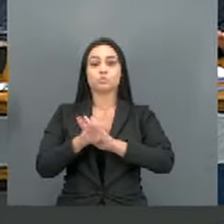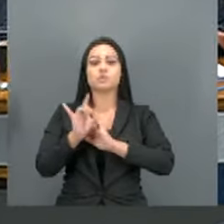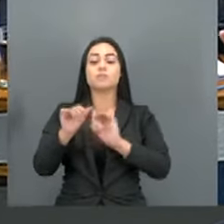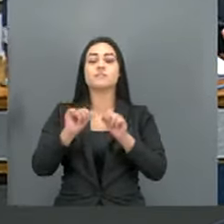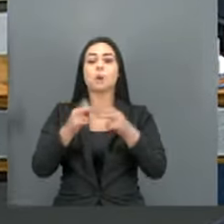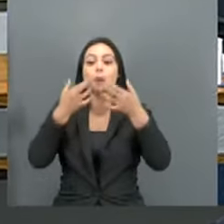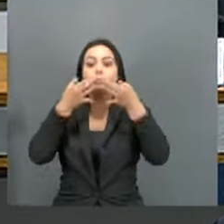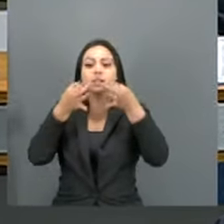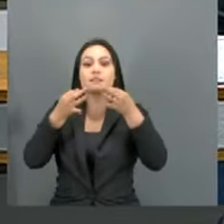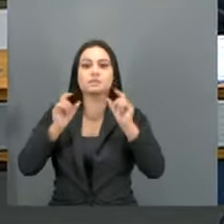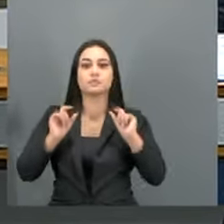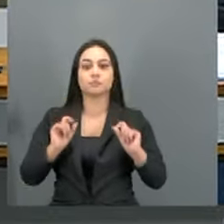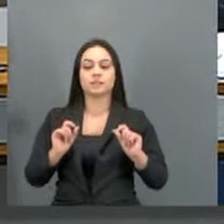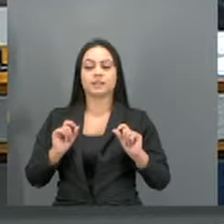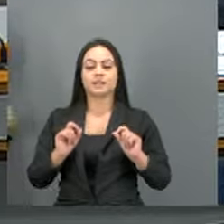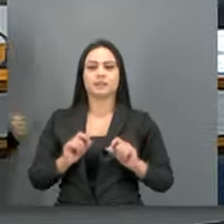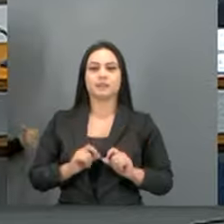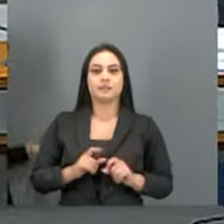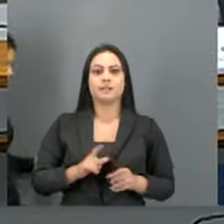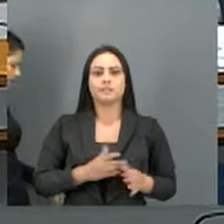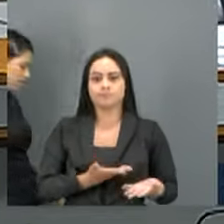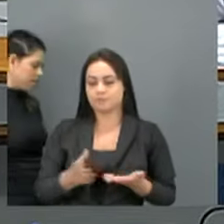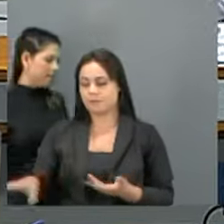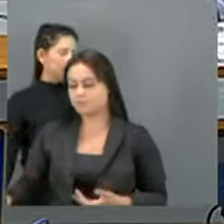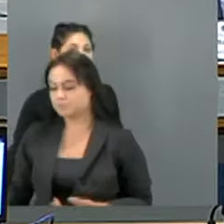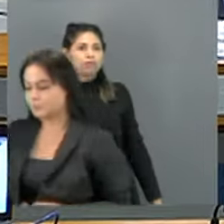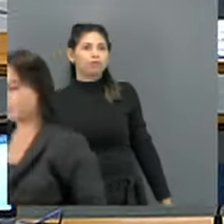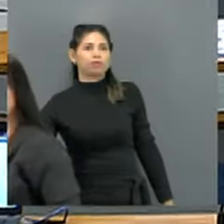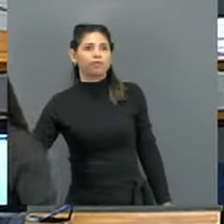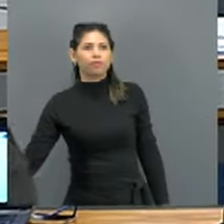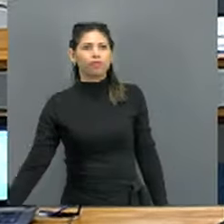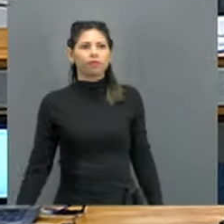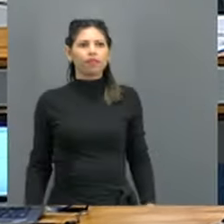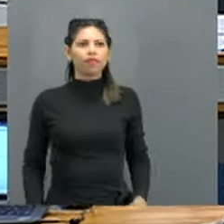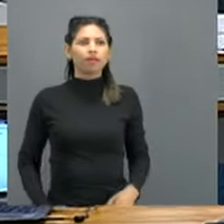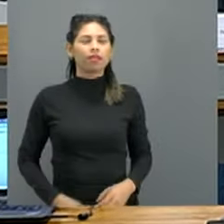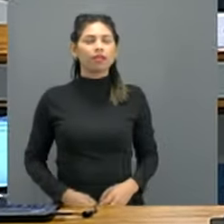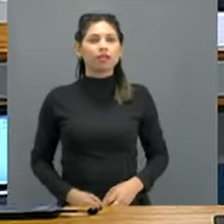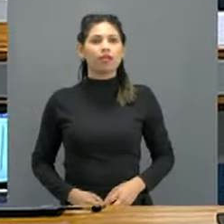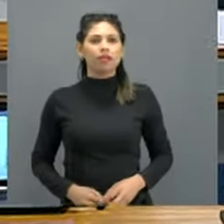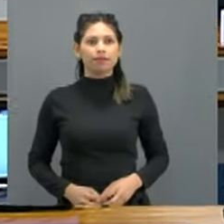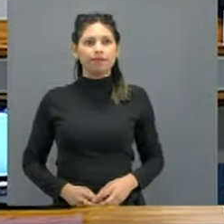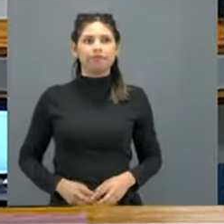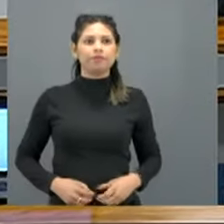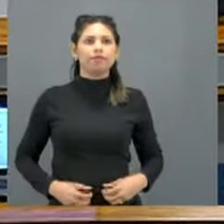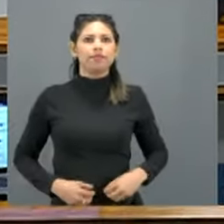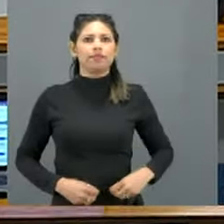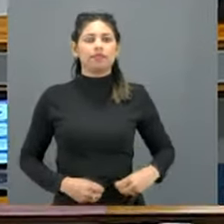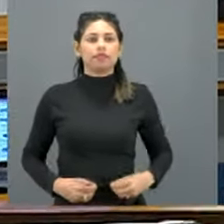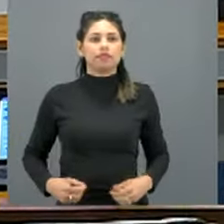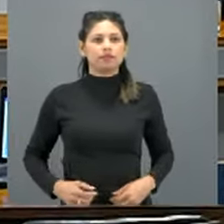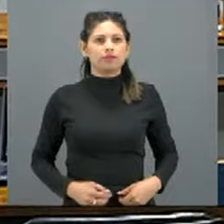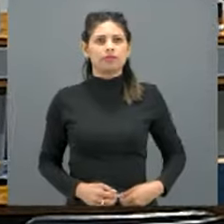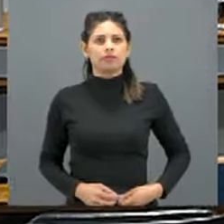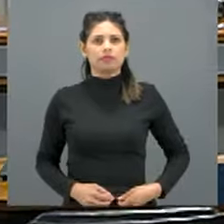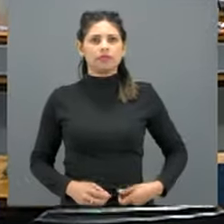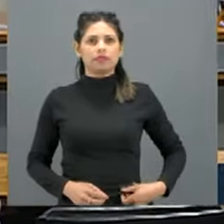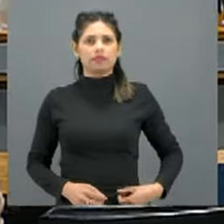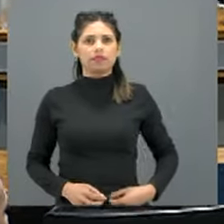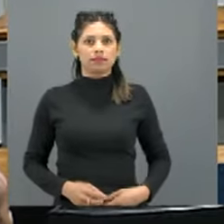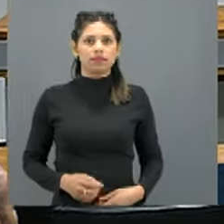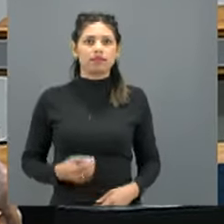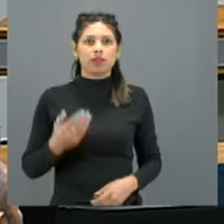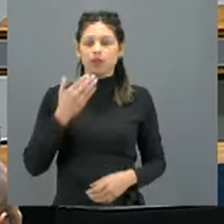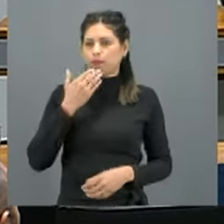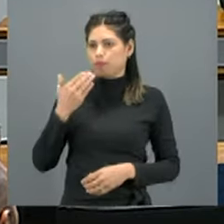uma observação para passar a palavra para o senador Mauro, que solicitou essa, não só essa vinda,